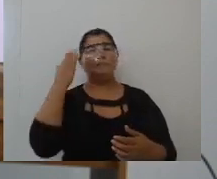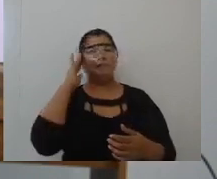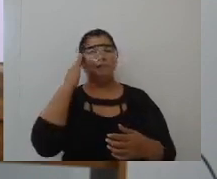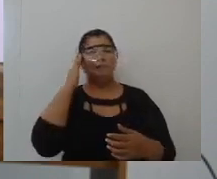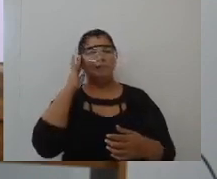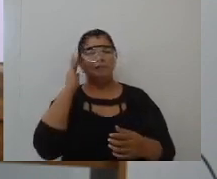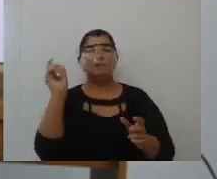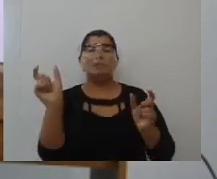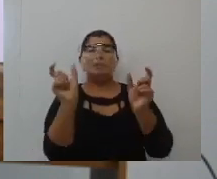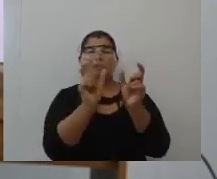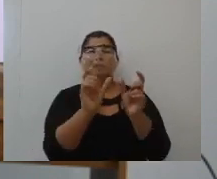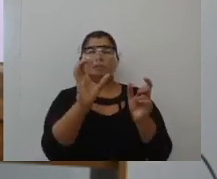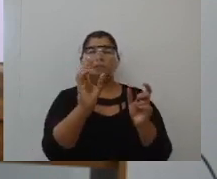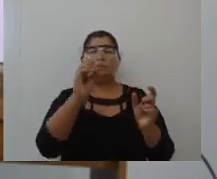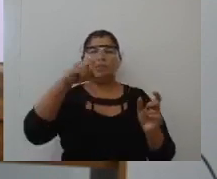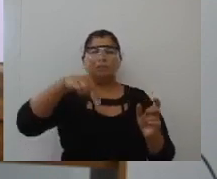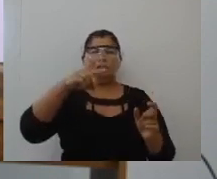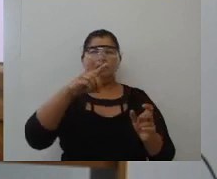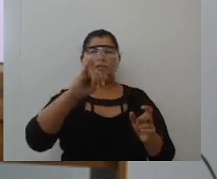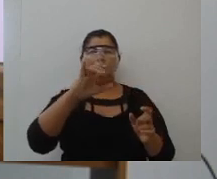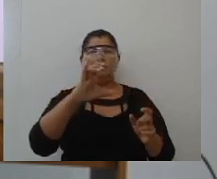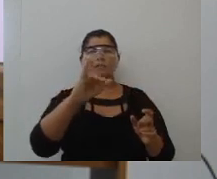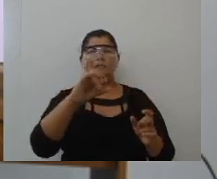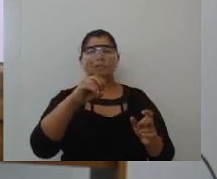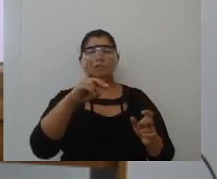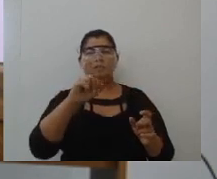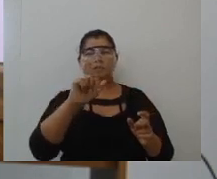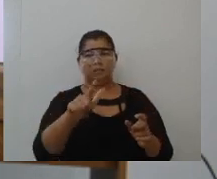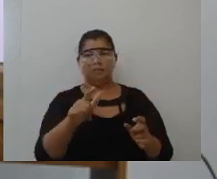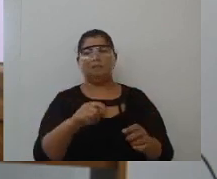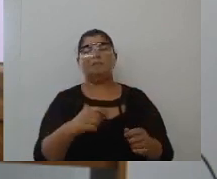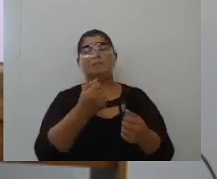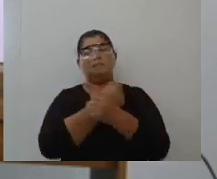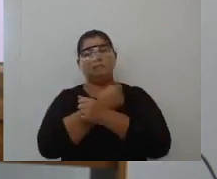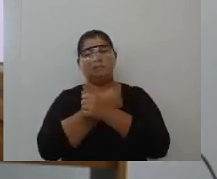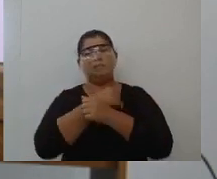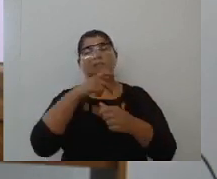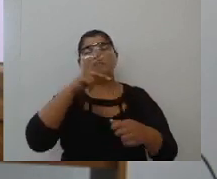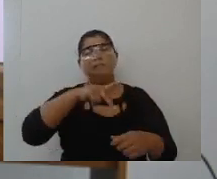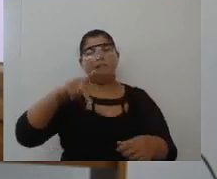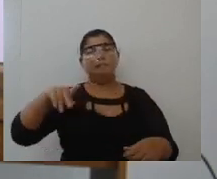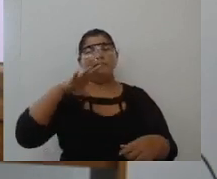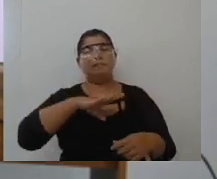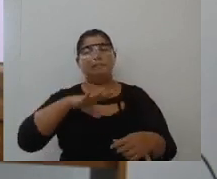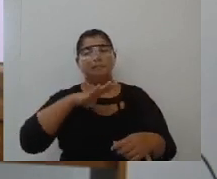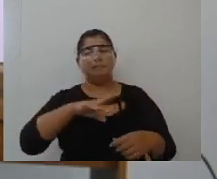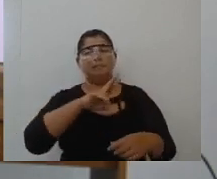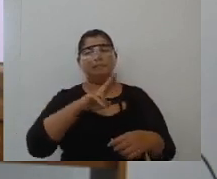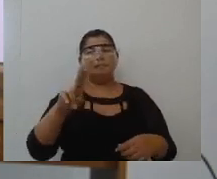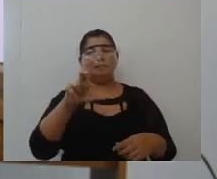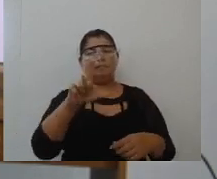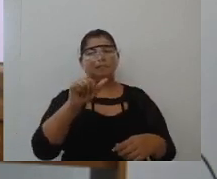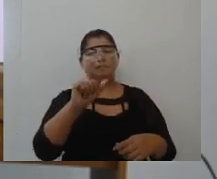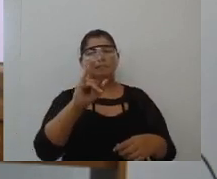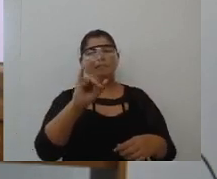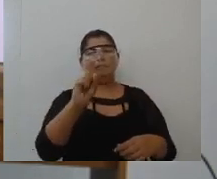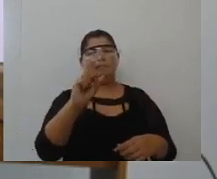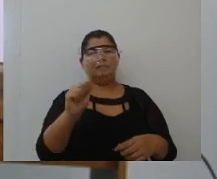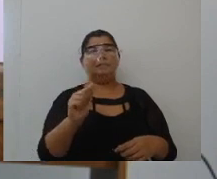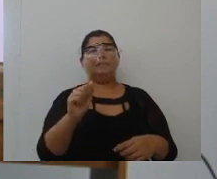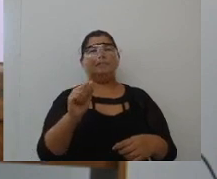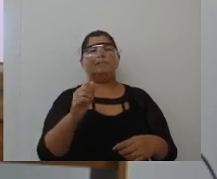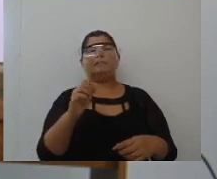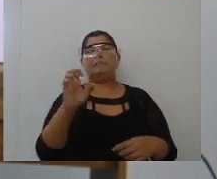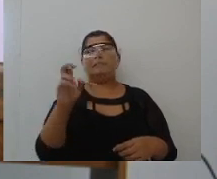Poderia explicar novamente? Posso sim. Poderia mandar um abraço para a minha professora de português? Claro. O nome dela é Laísa Gabriele, da EREM